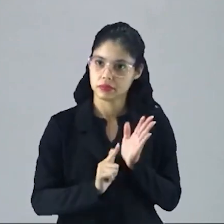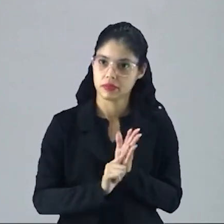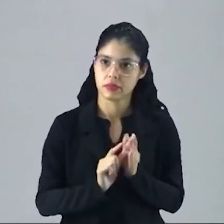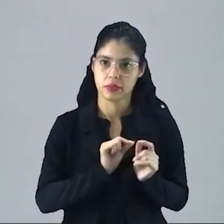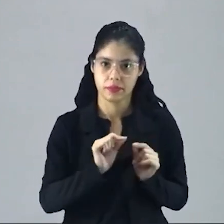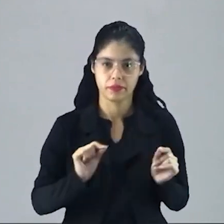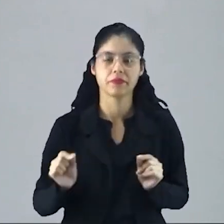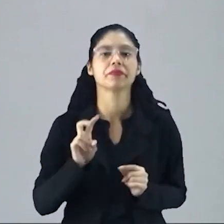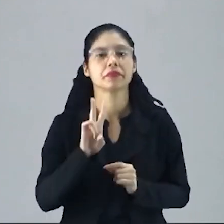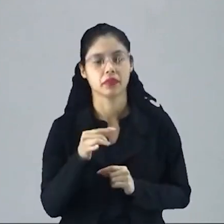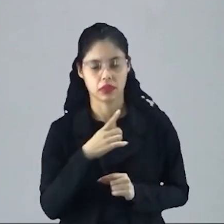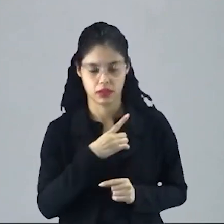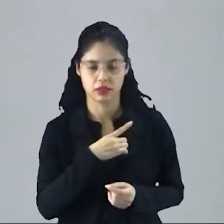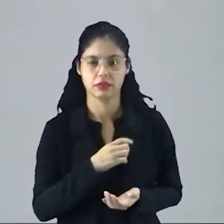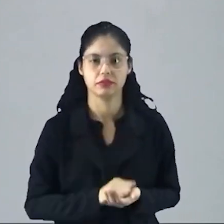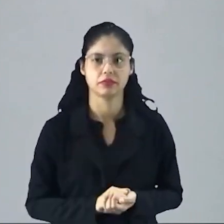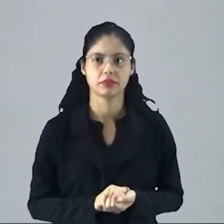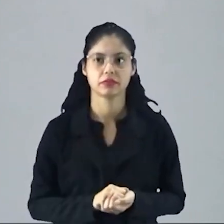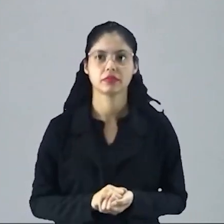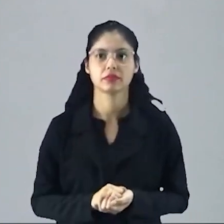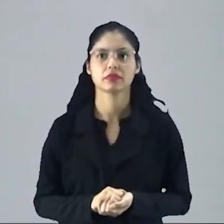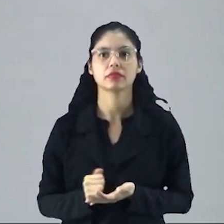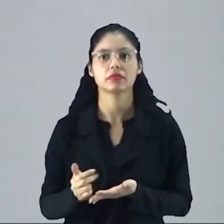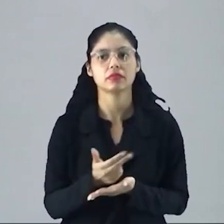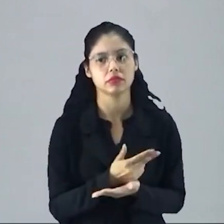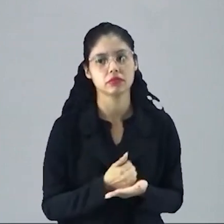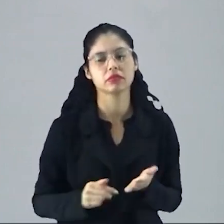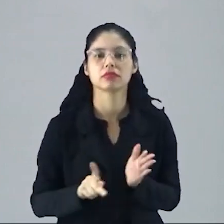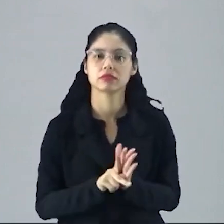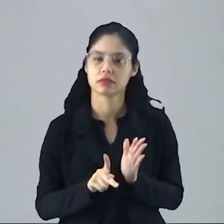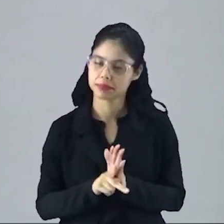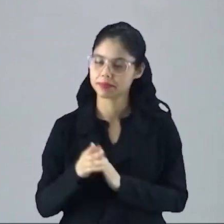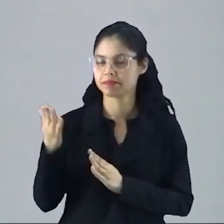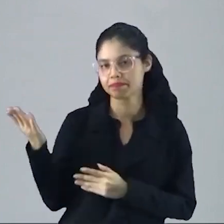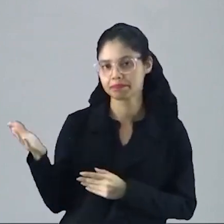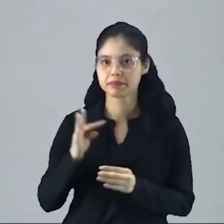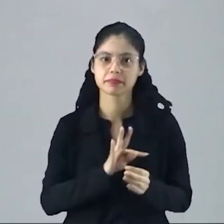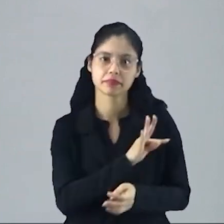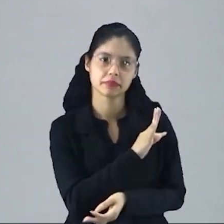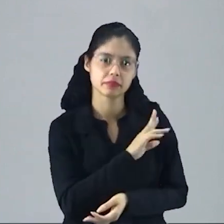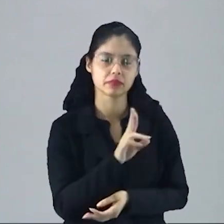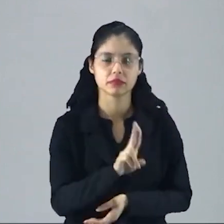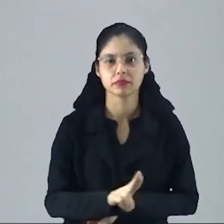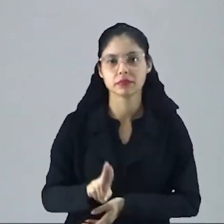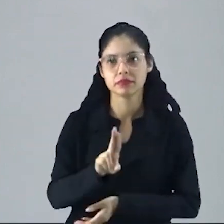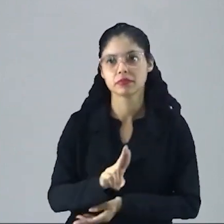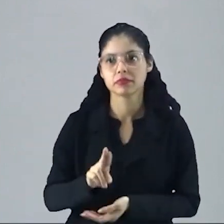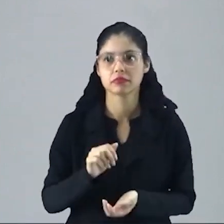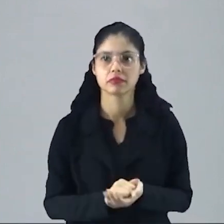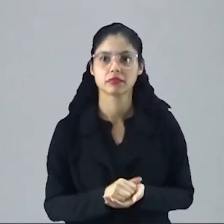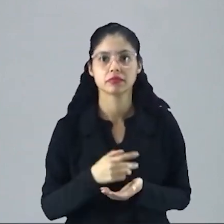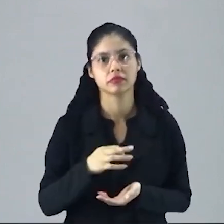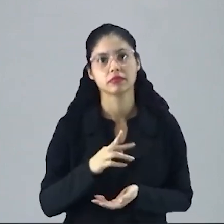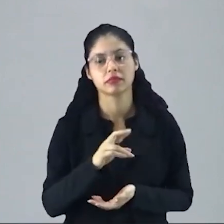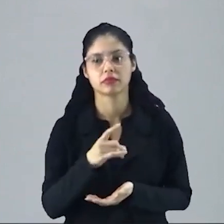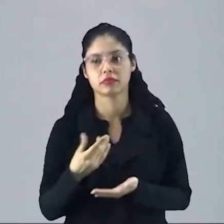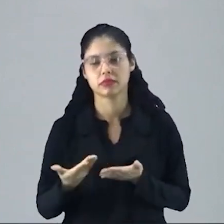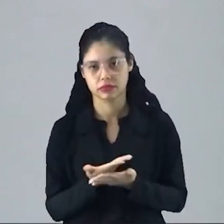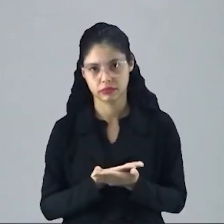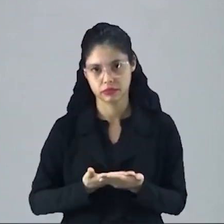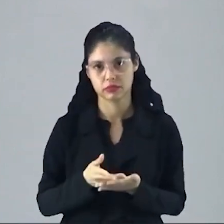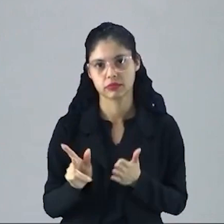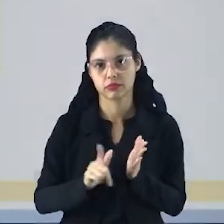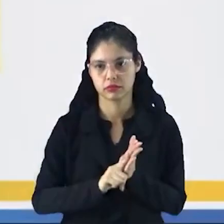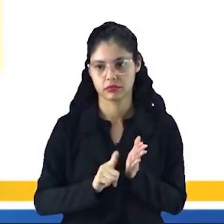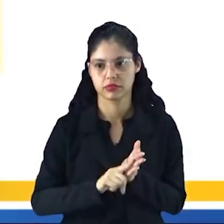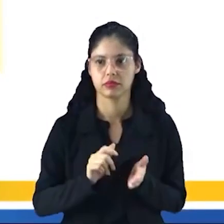ficar marcado com essas ondas. Então, o artista trabalha justamente essa técnica, é usando uma textura por baixo do